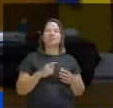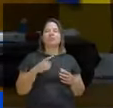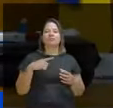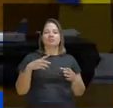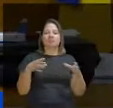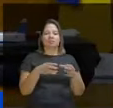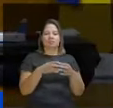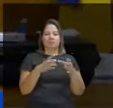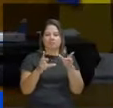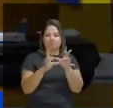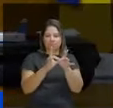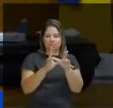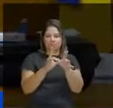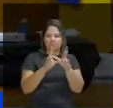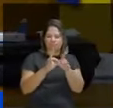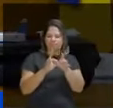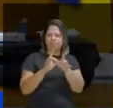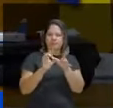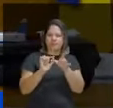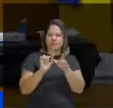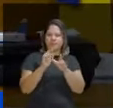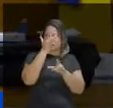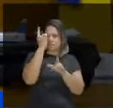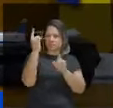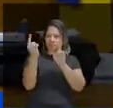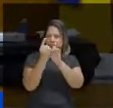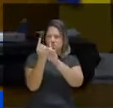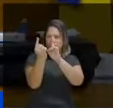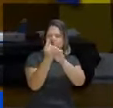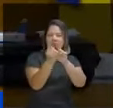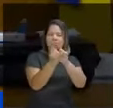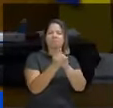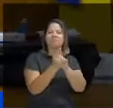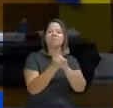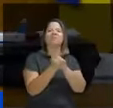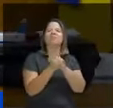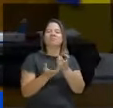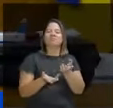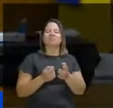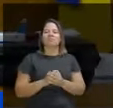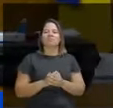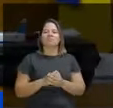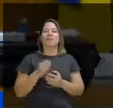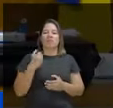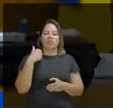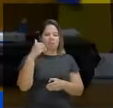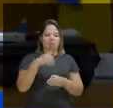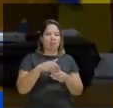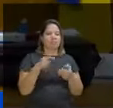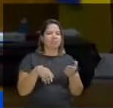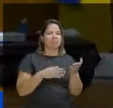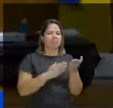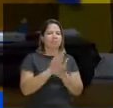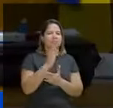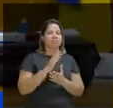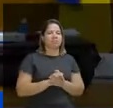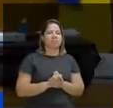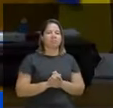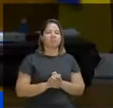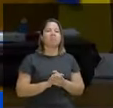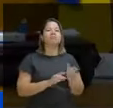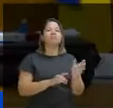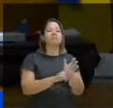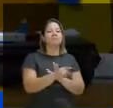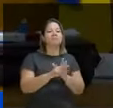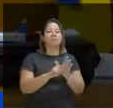linkada no cidadão e nas outras unidades jurisdicionais. Parabéns, doutora Paola, eu voto pela aprovação e consulto